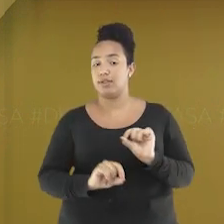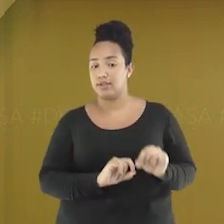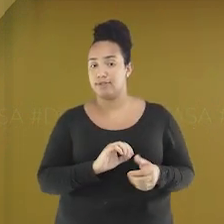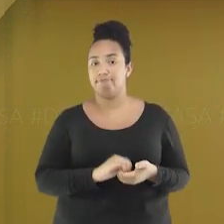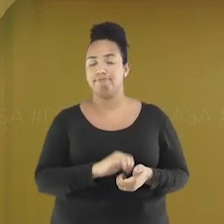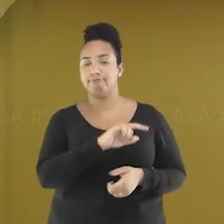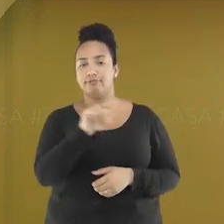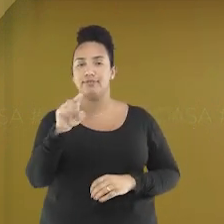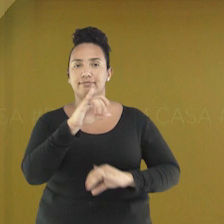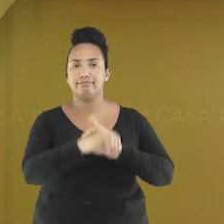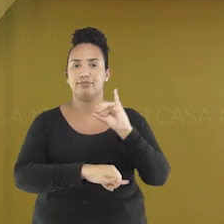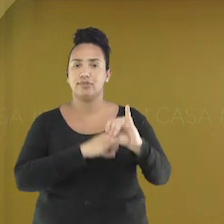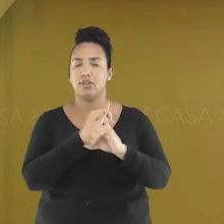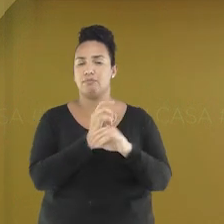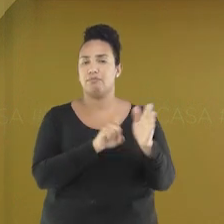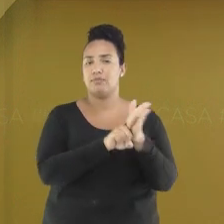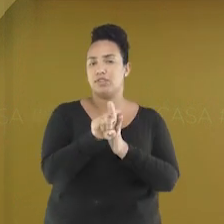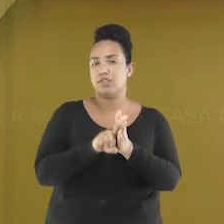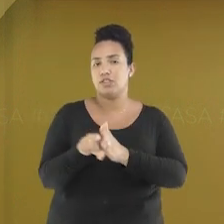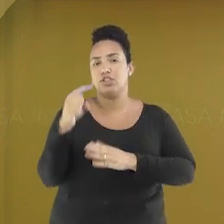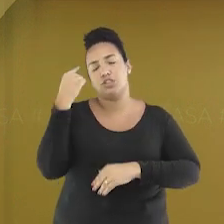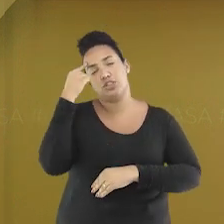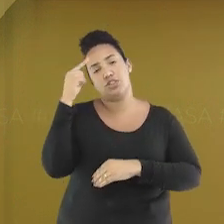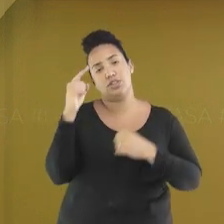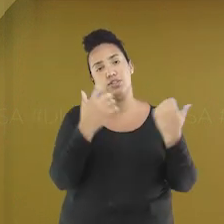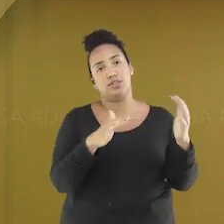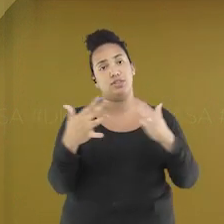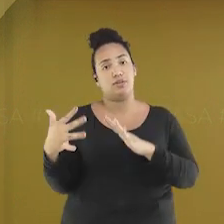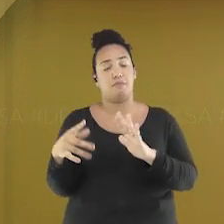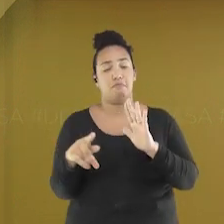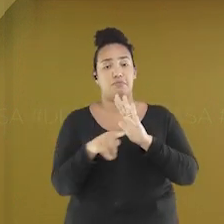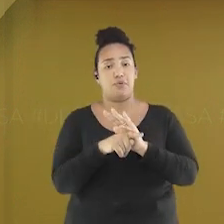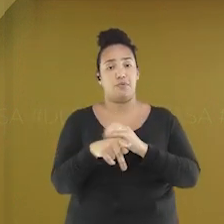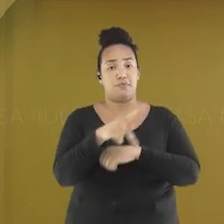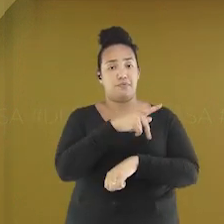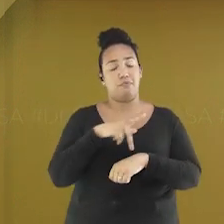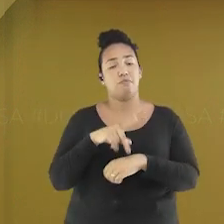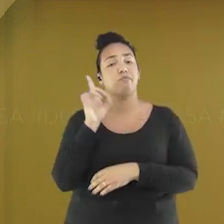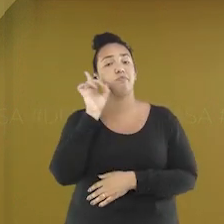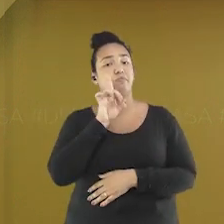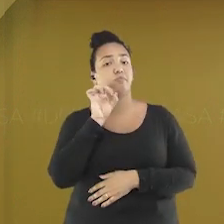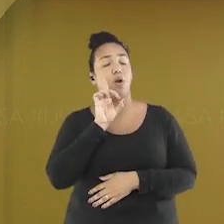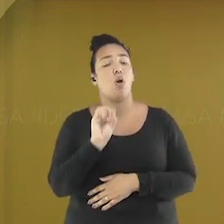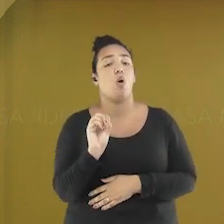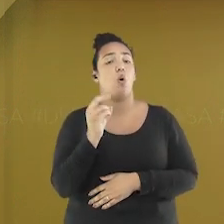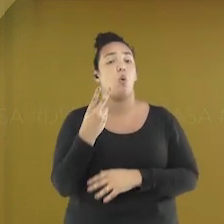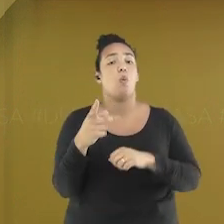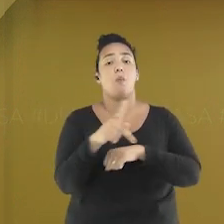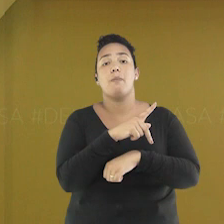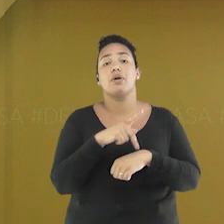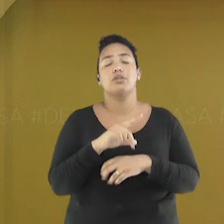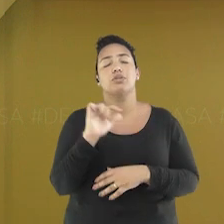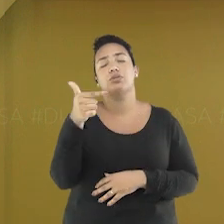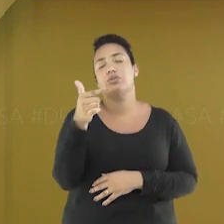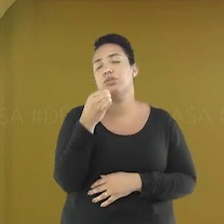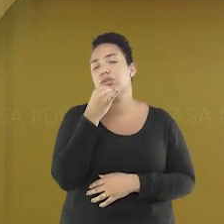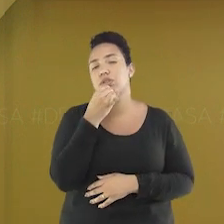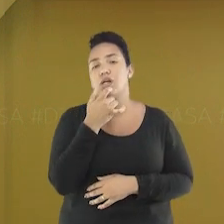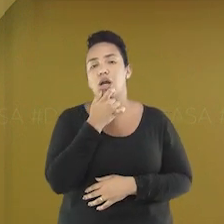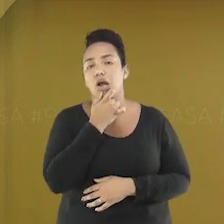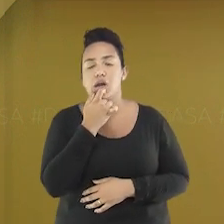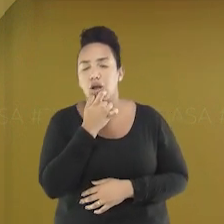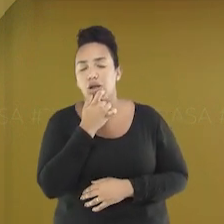seguinte: pesquise na internet outras datas comemorativas dos Estados Unidos, ou talvez de outro país, como